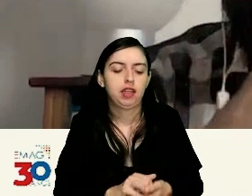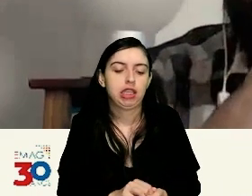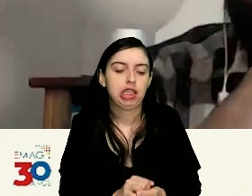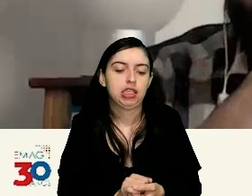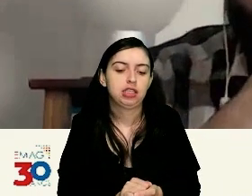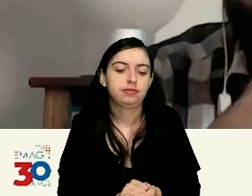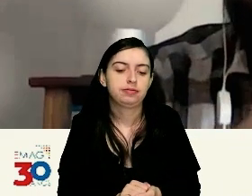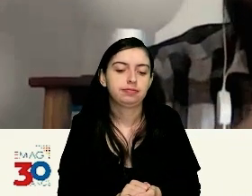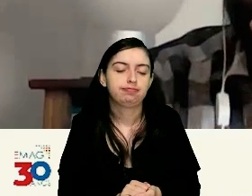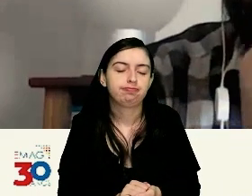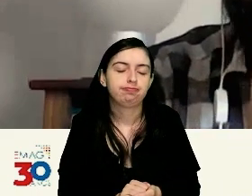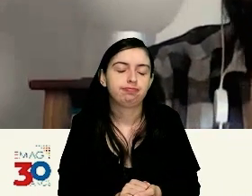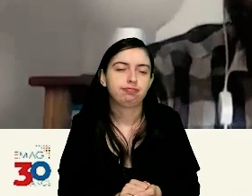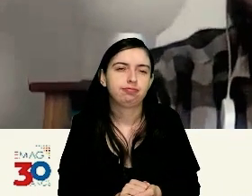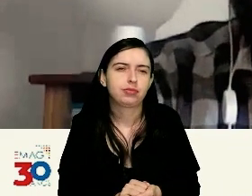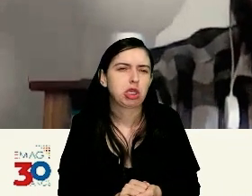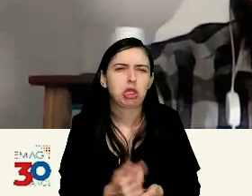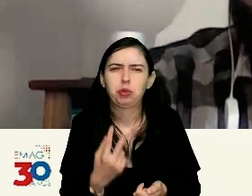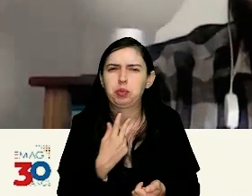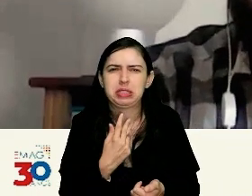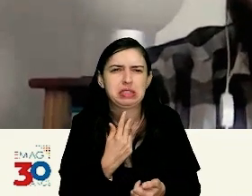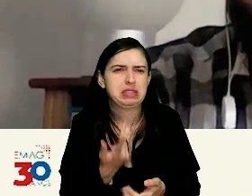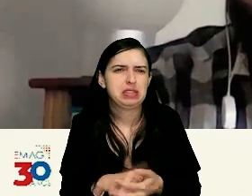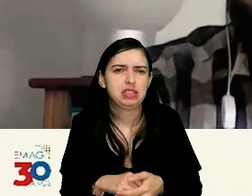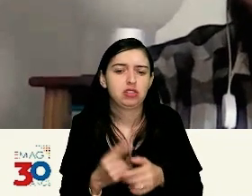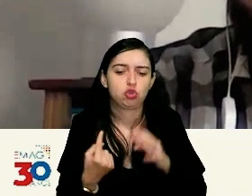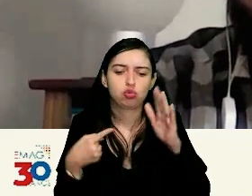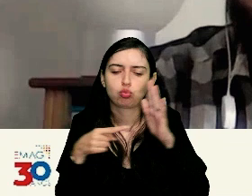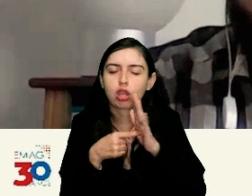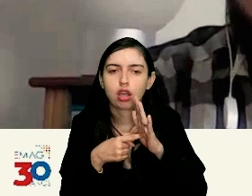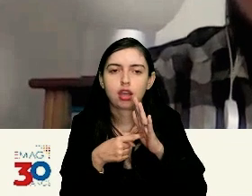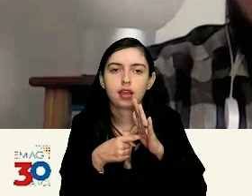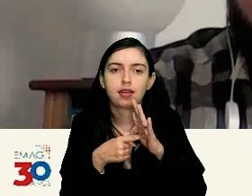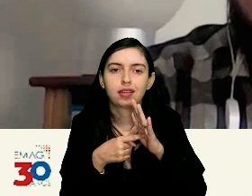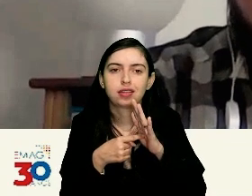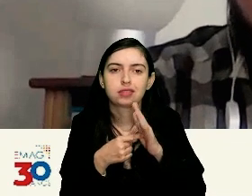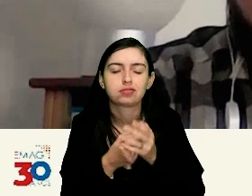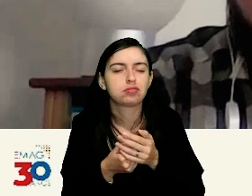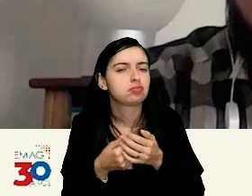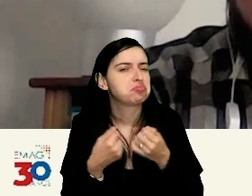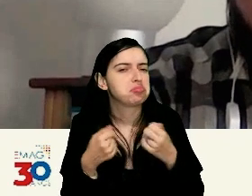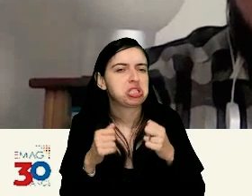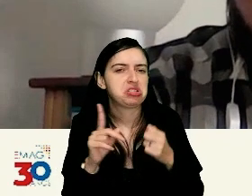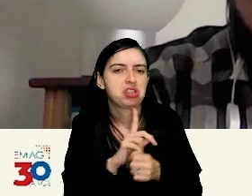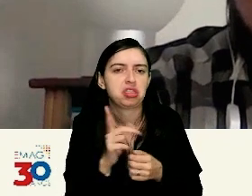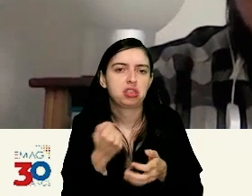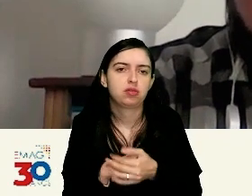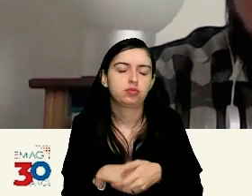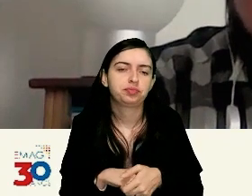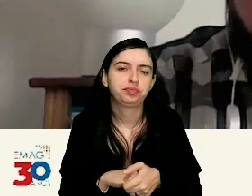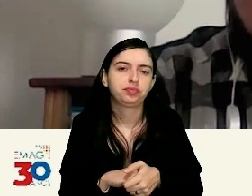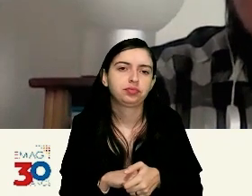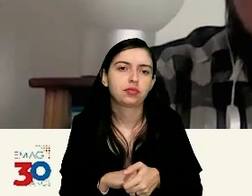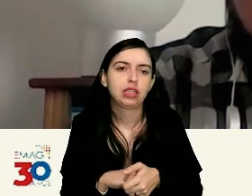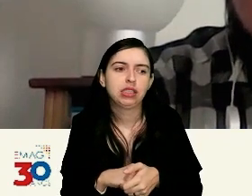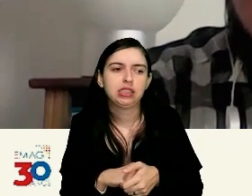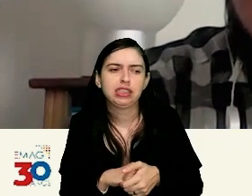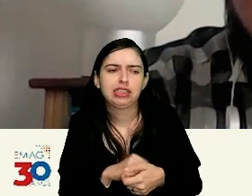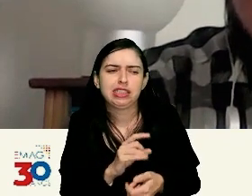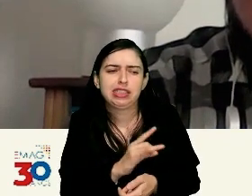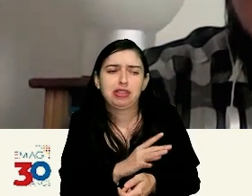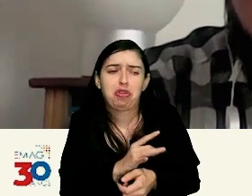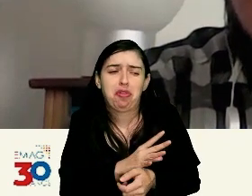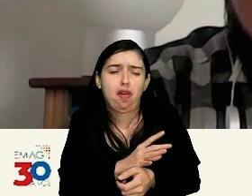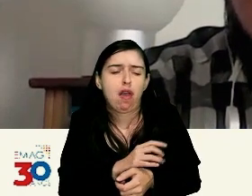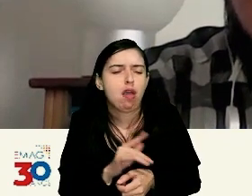A gente não precisa chegar nesse lugar. Não é necessário a gente chegar nesse lugar dessa dor tão forte. Eu queria passar nessa tela